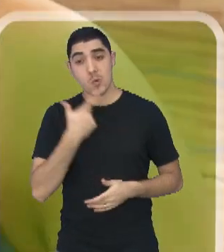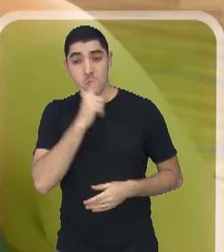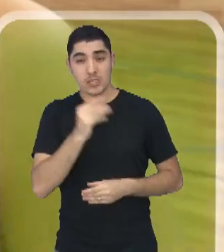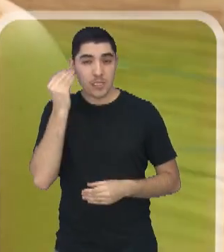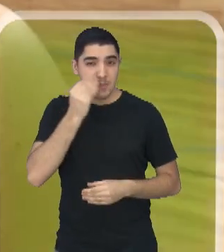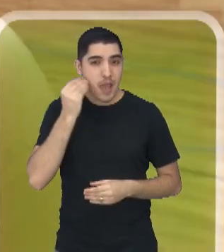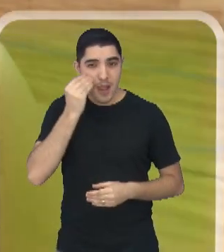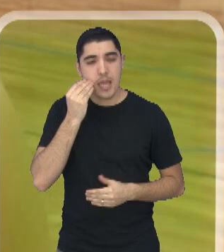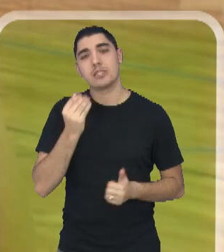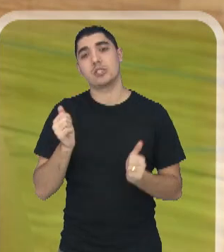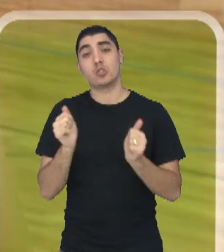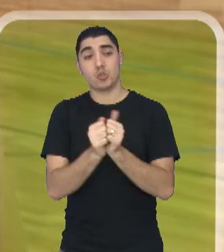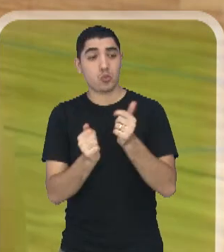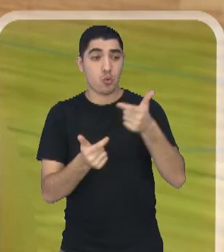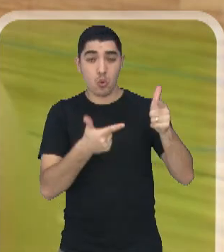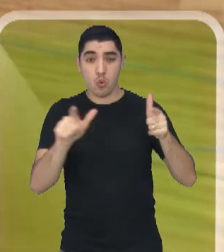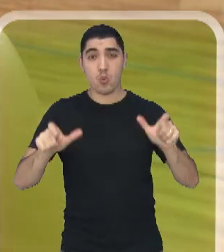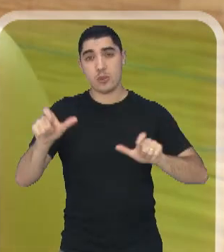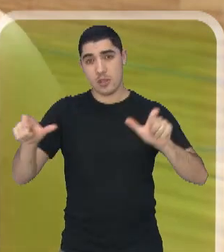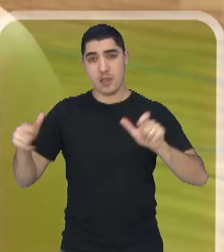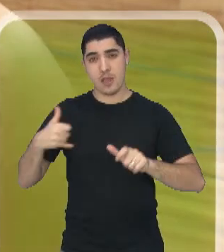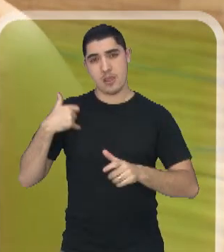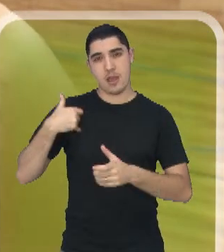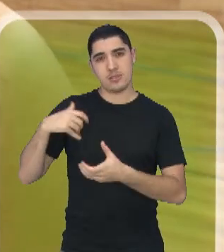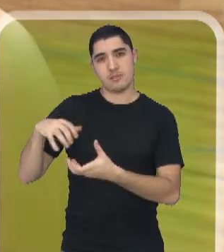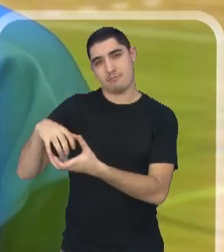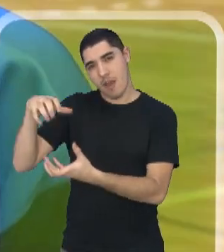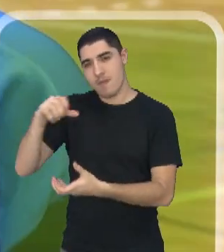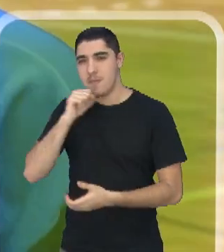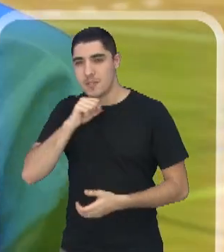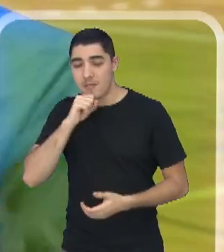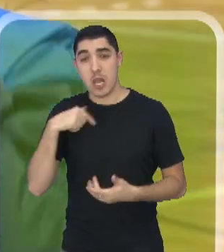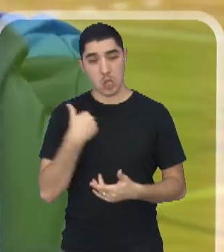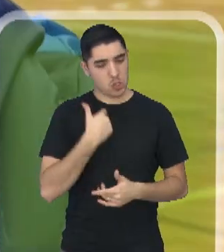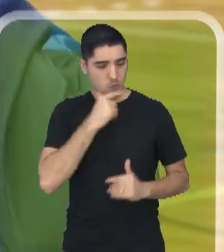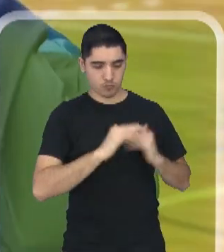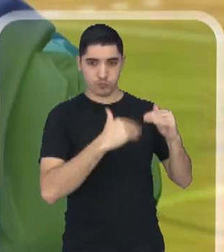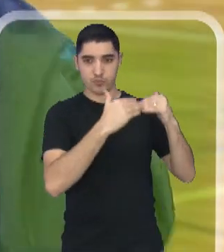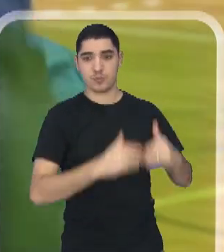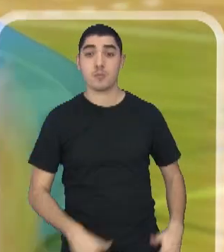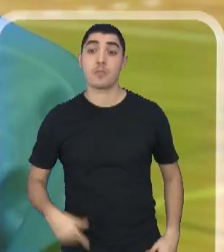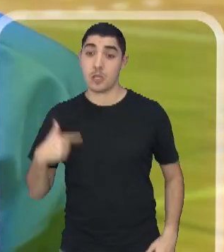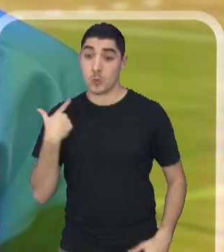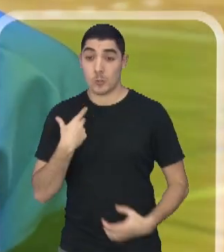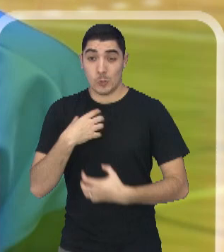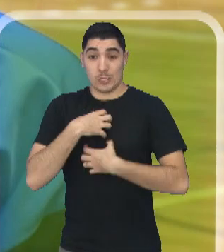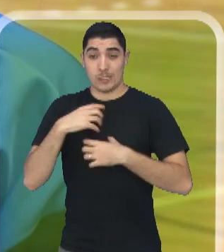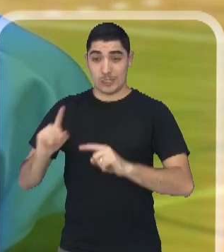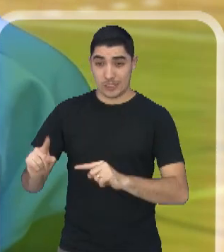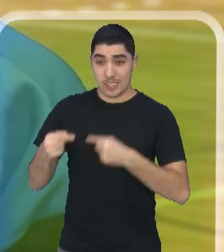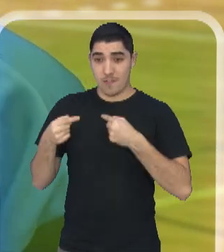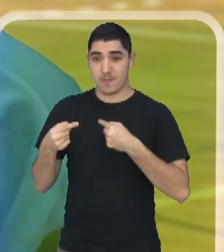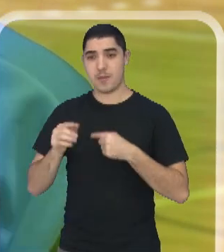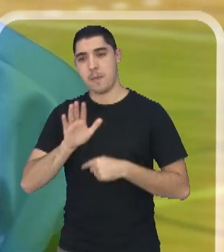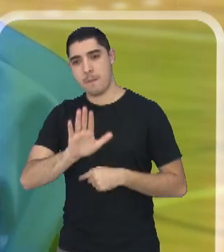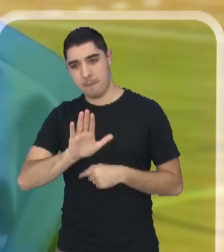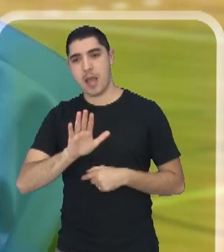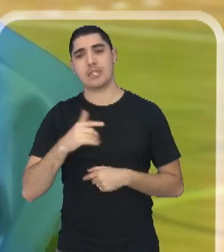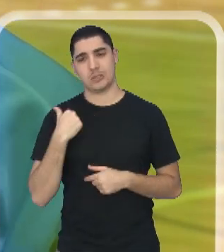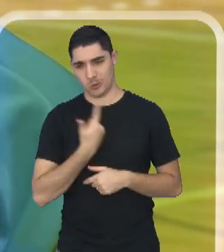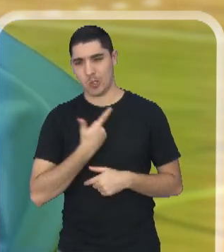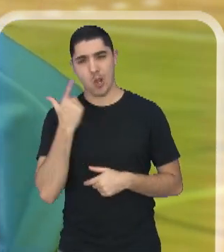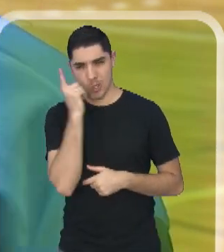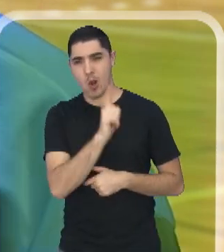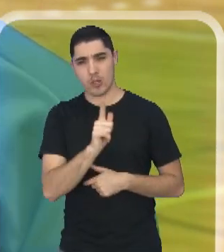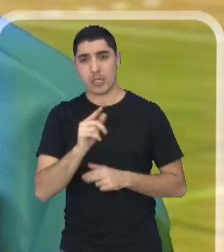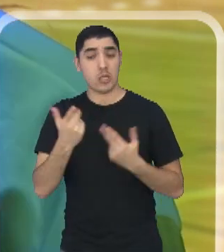também, jogar com pessoas mais velhas e aí a gente vai crescendo. Então, esse é o nosso maior desafio, né? Mas eu acho que a gente vai encarar muito bem ele.